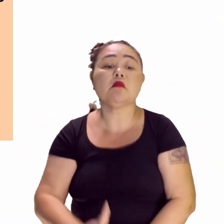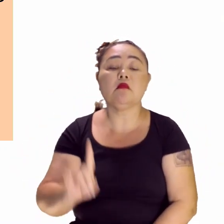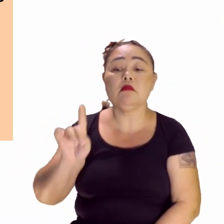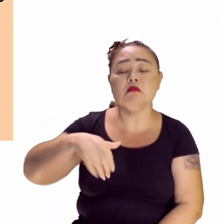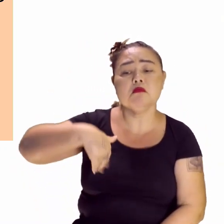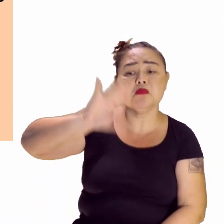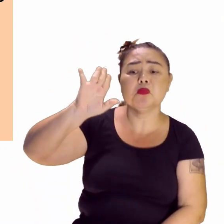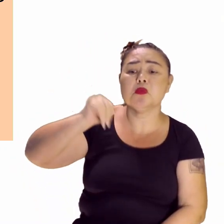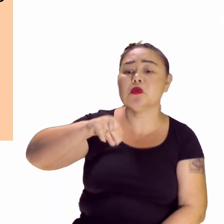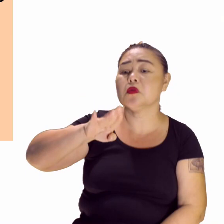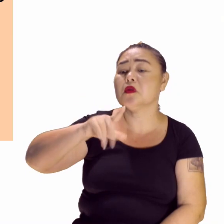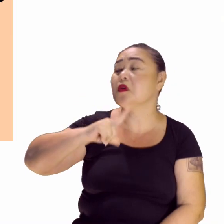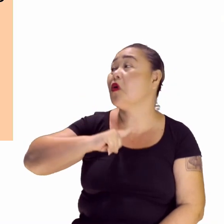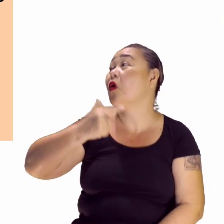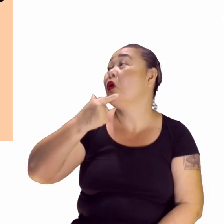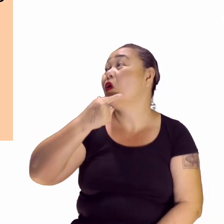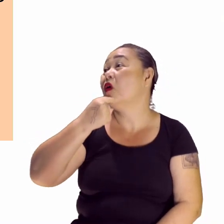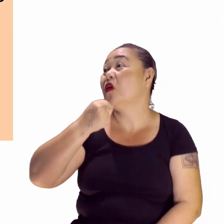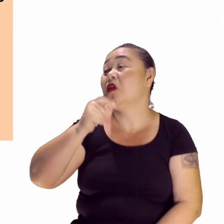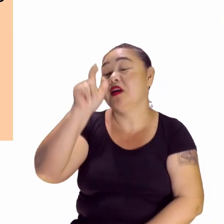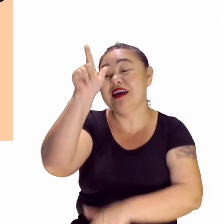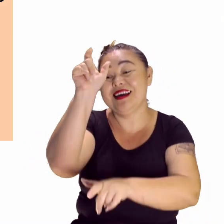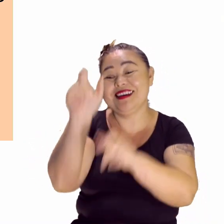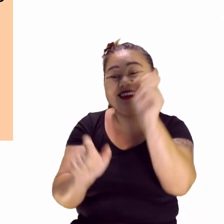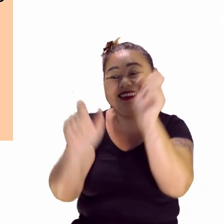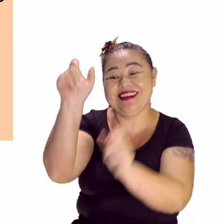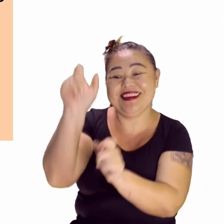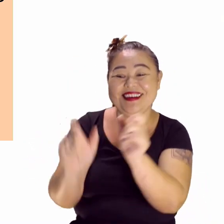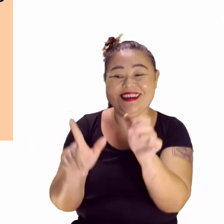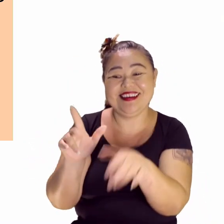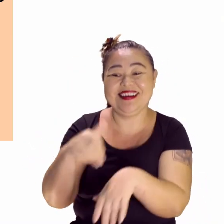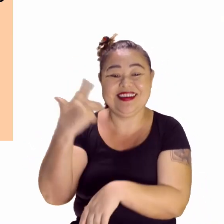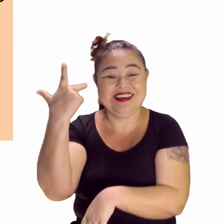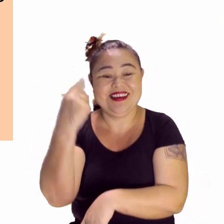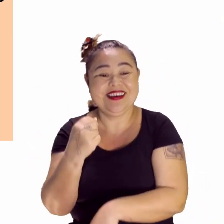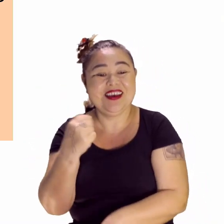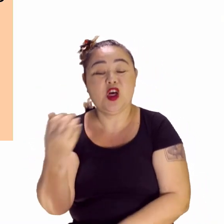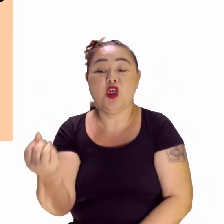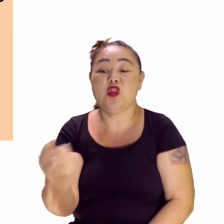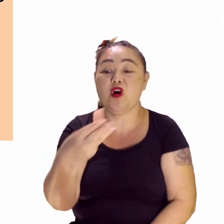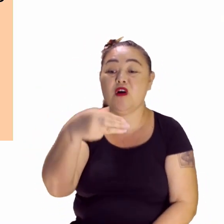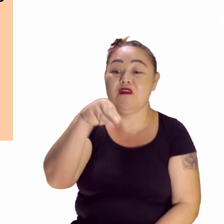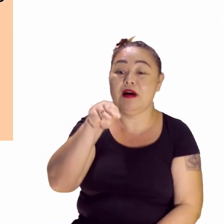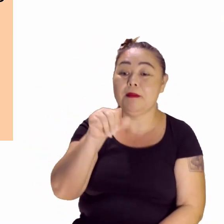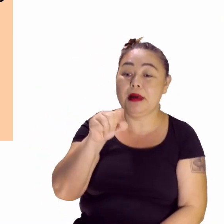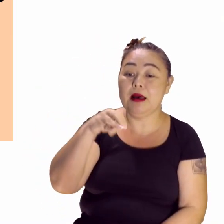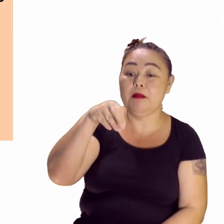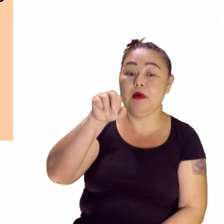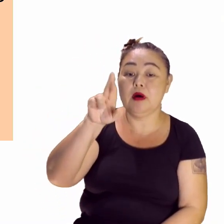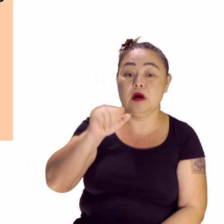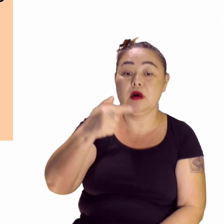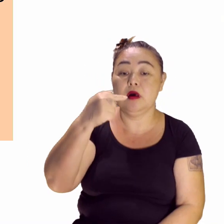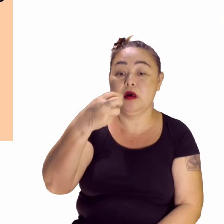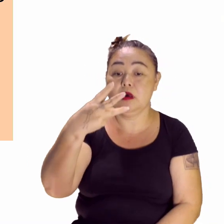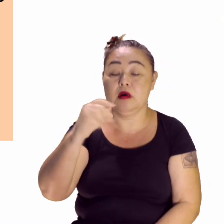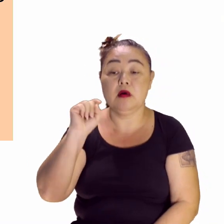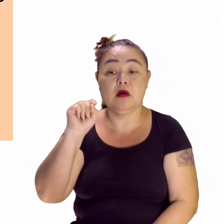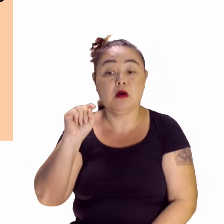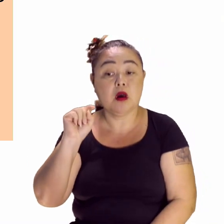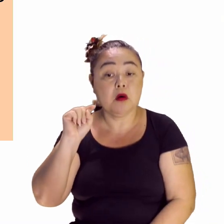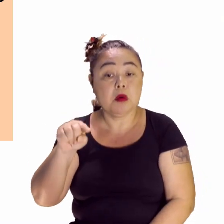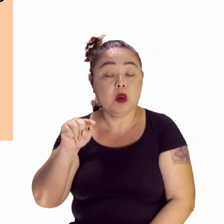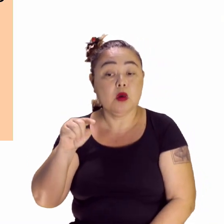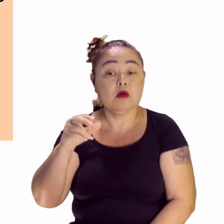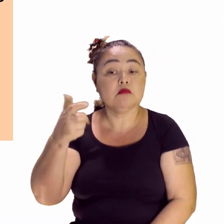mais gado em Porto Velho também do que gente muito bem Nova Mamoré pessoa Jorge 730 mil